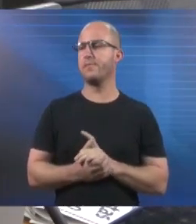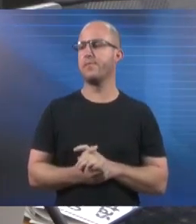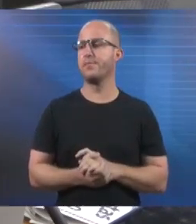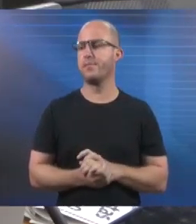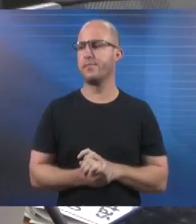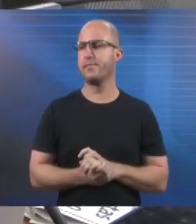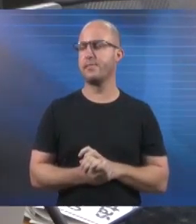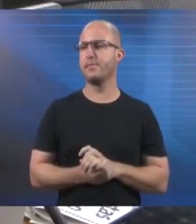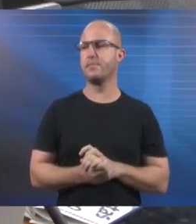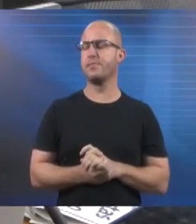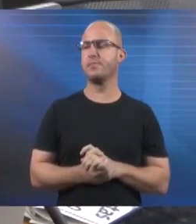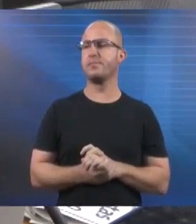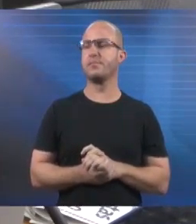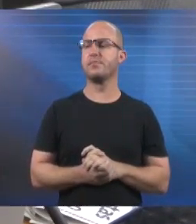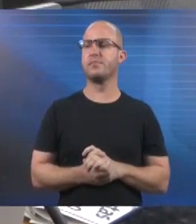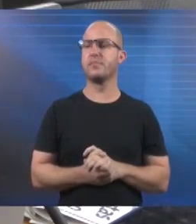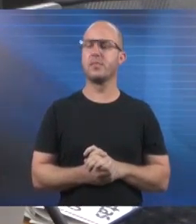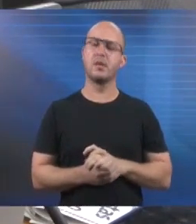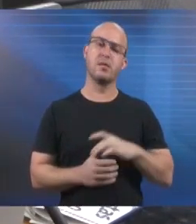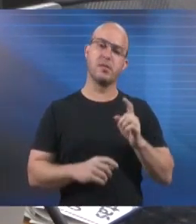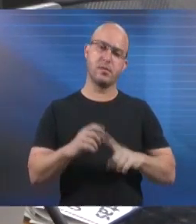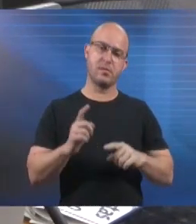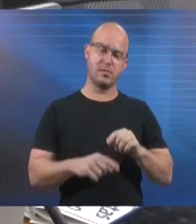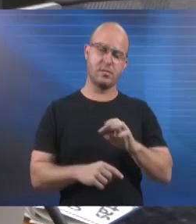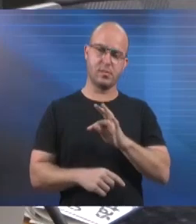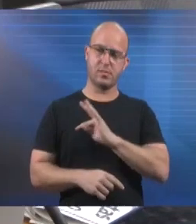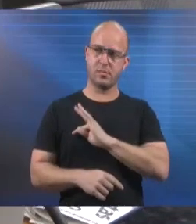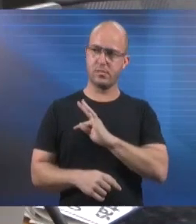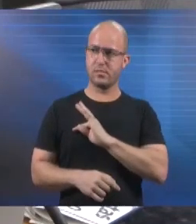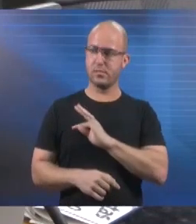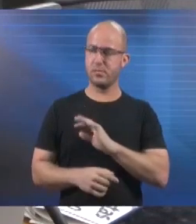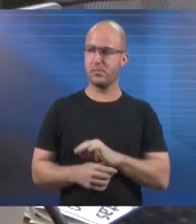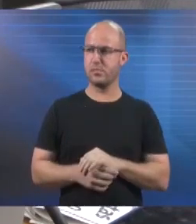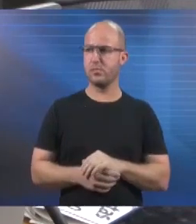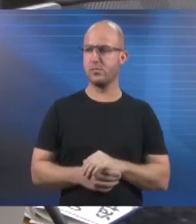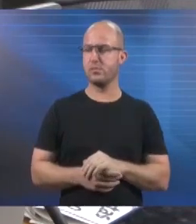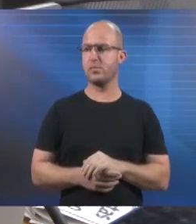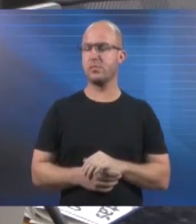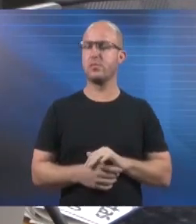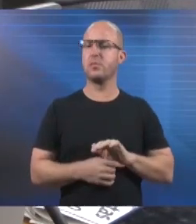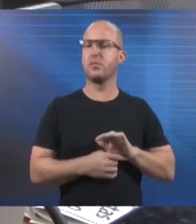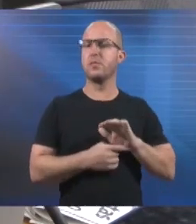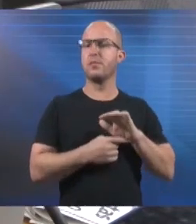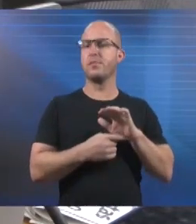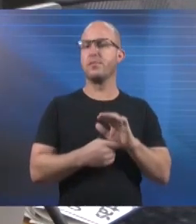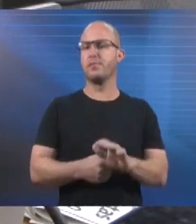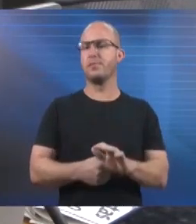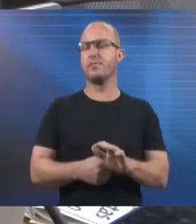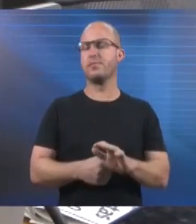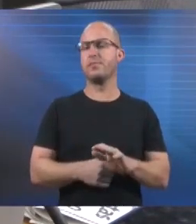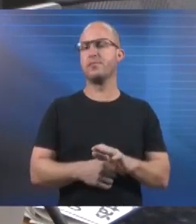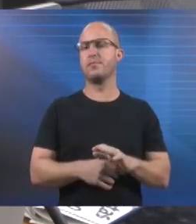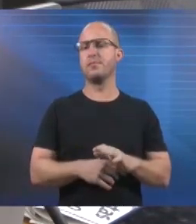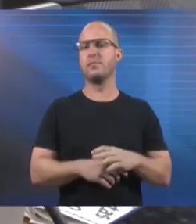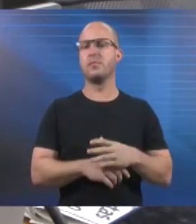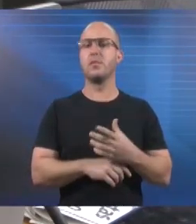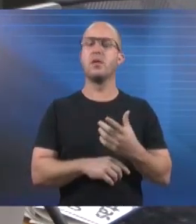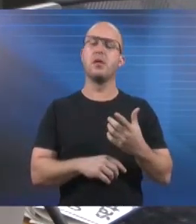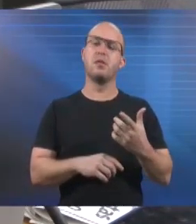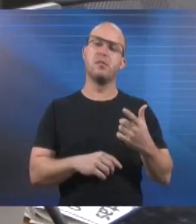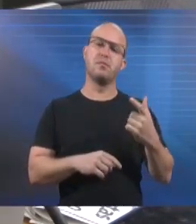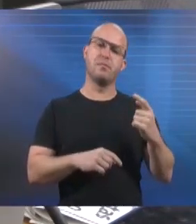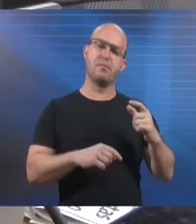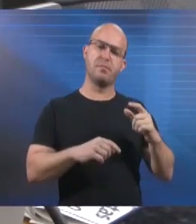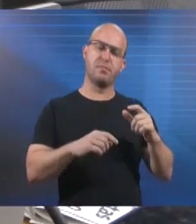em material técnico apresentado elaborado produzido por